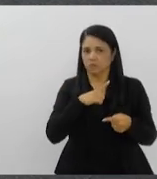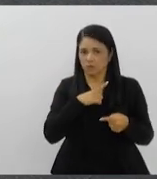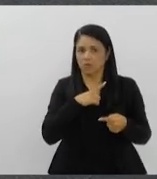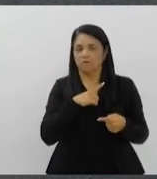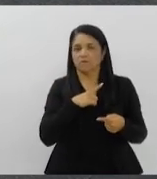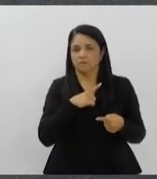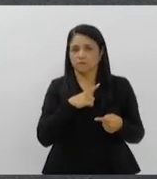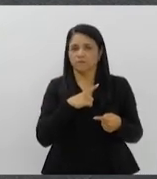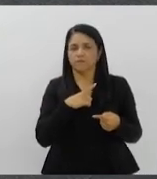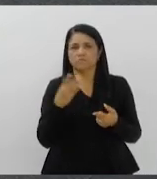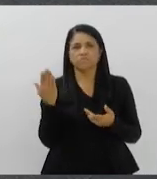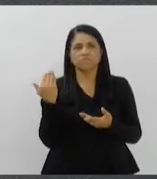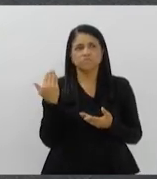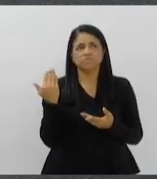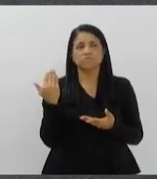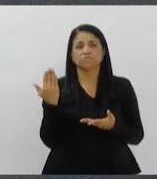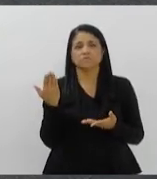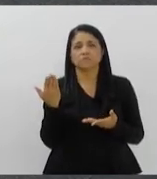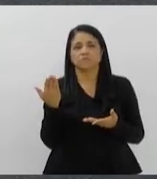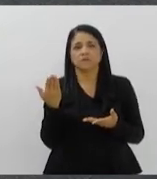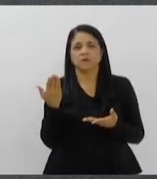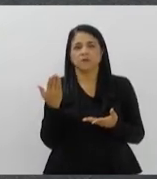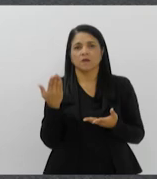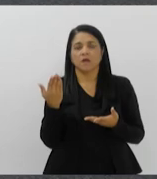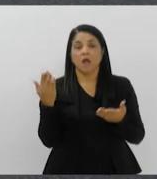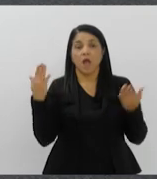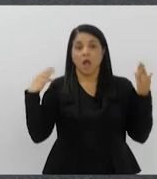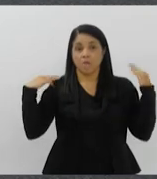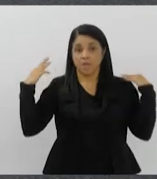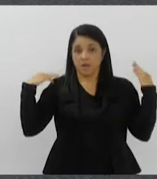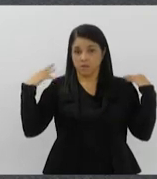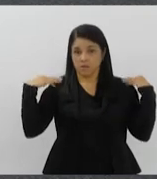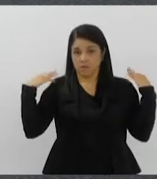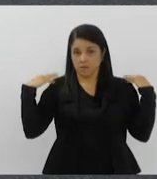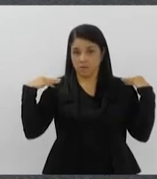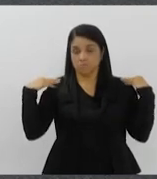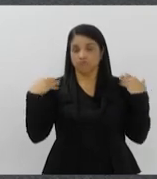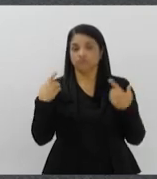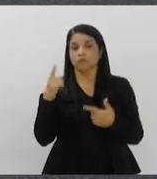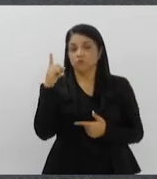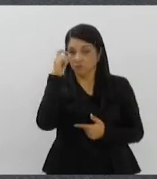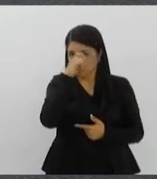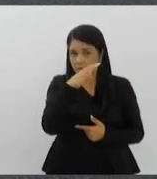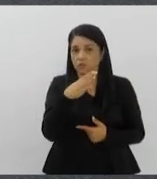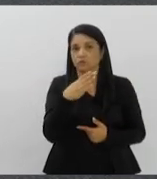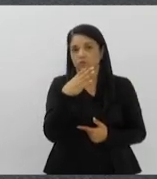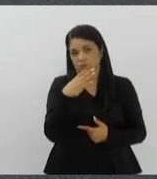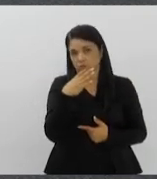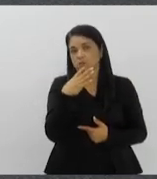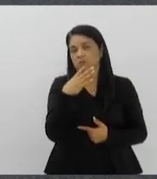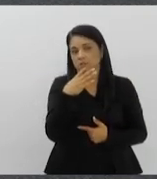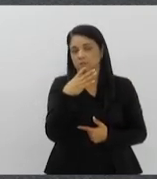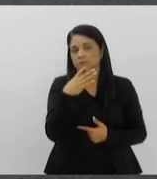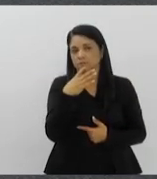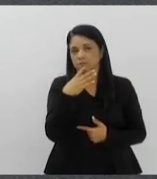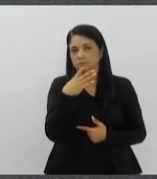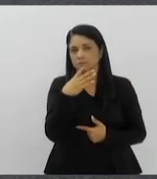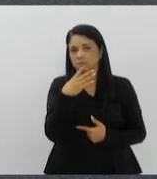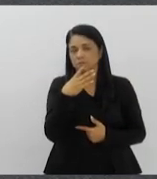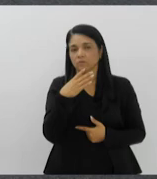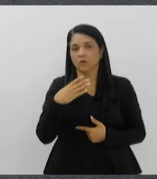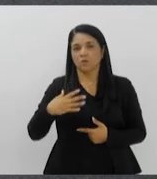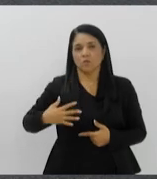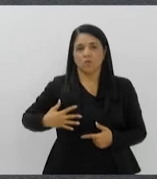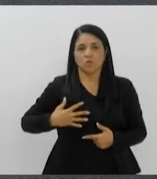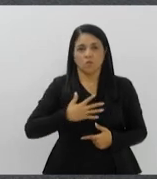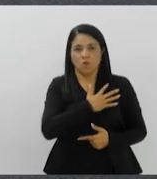até recentemente a própria Marinha tinha dificuldade de reconhecer o almirante